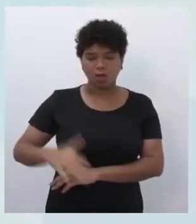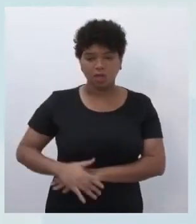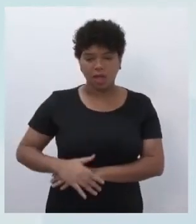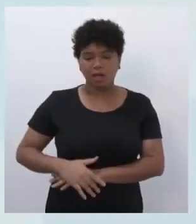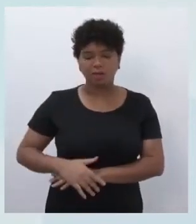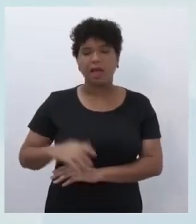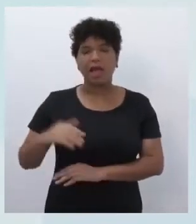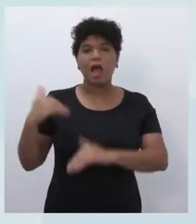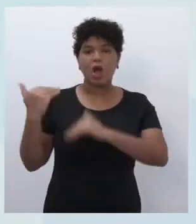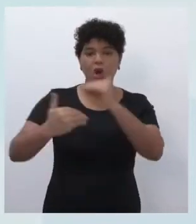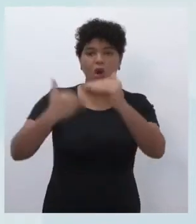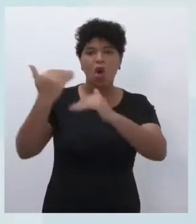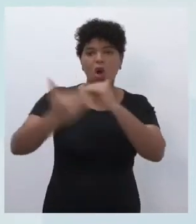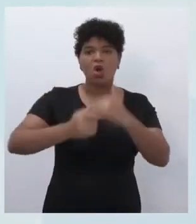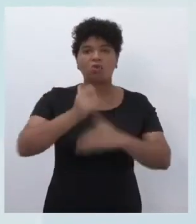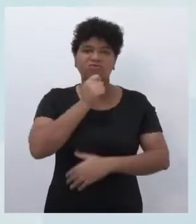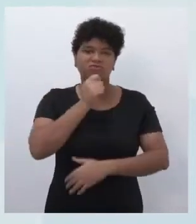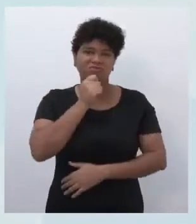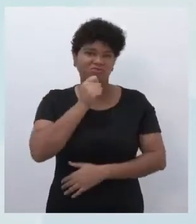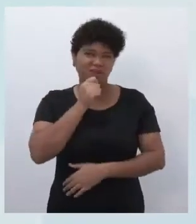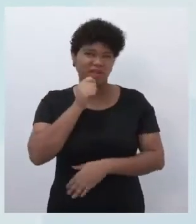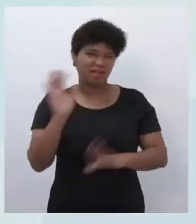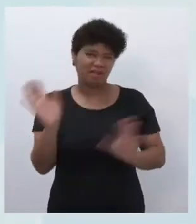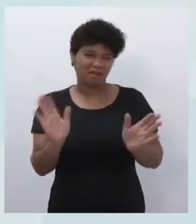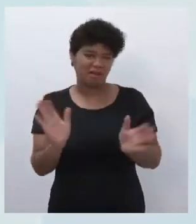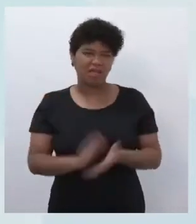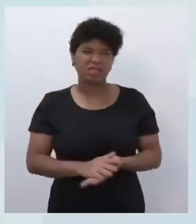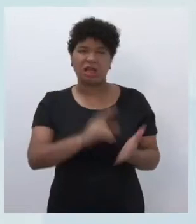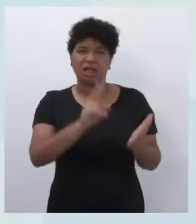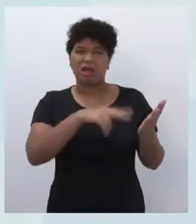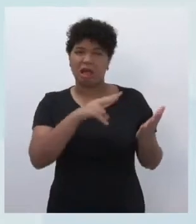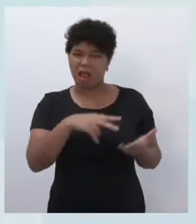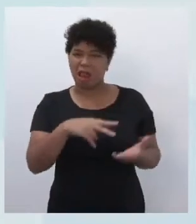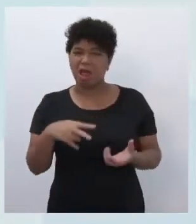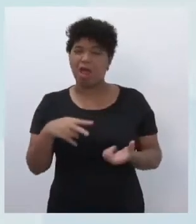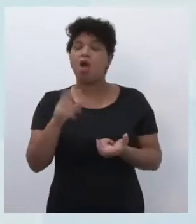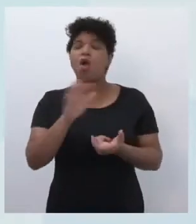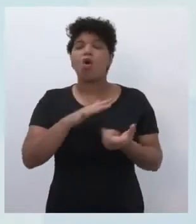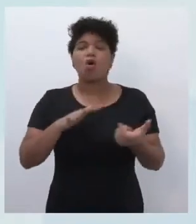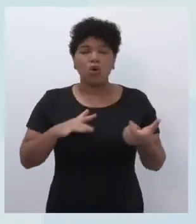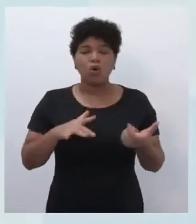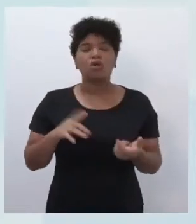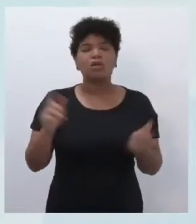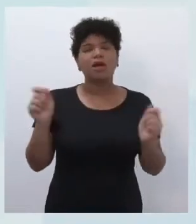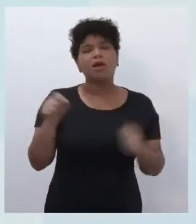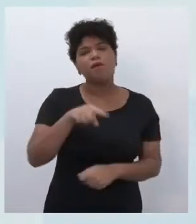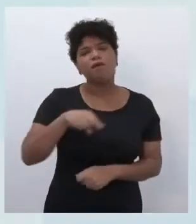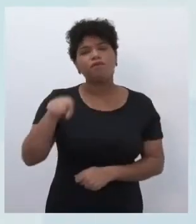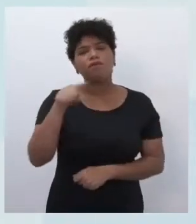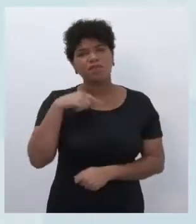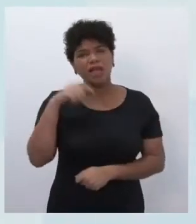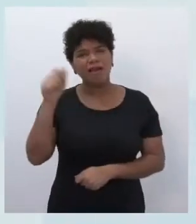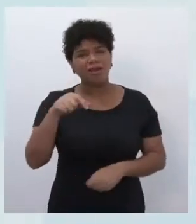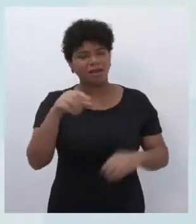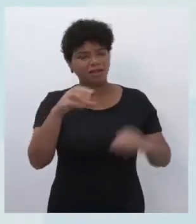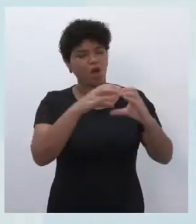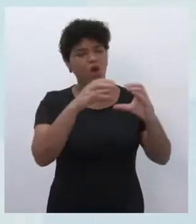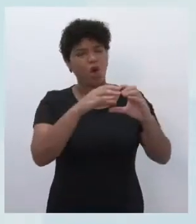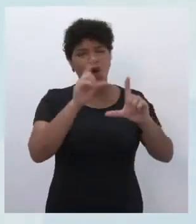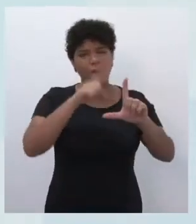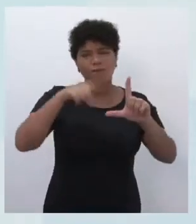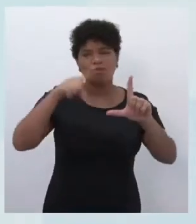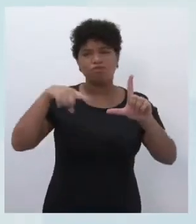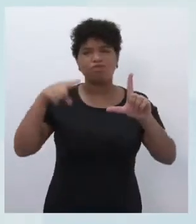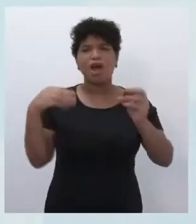não desenvolveram a competência leitora e escritora, como vocês poderiam fazer o uso de infográficos nesse momento de